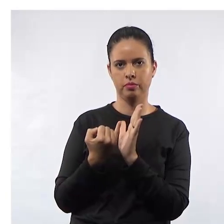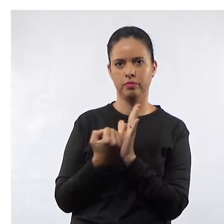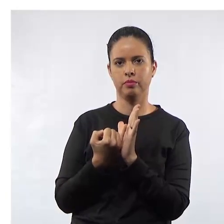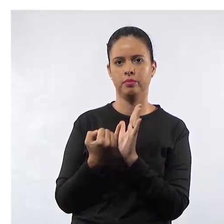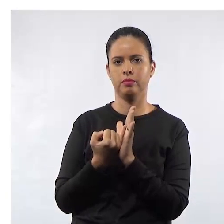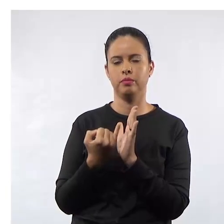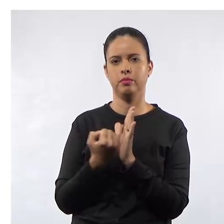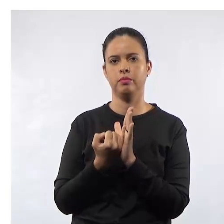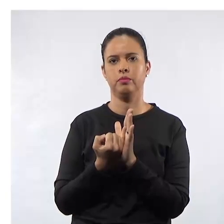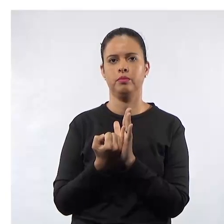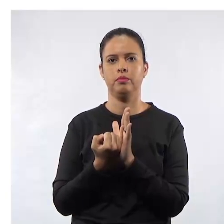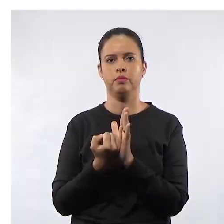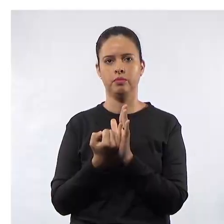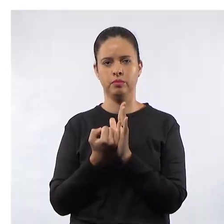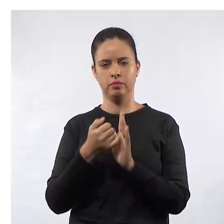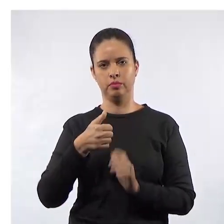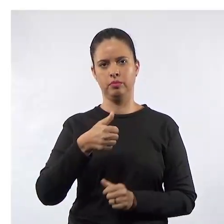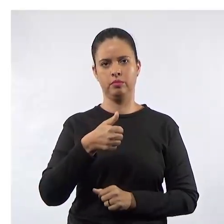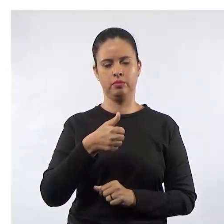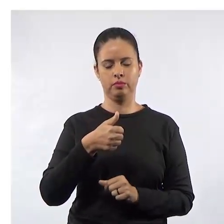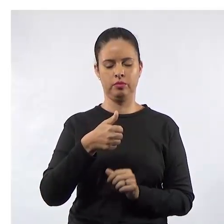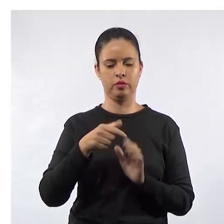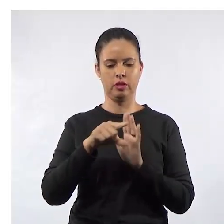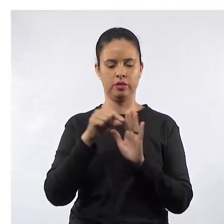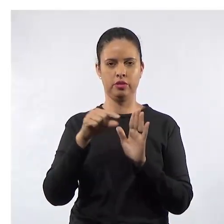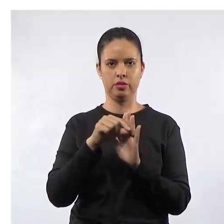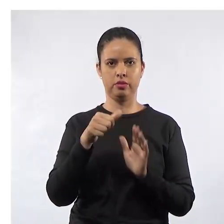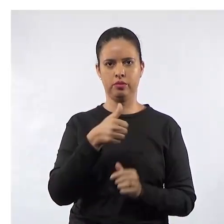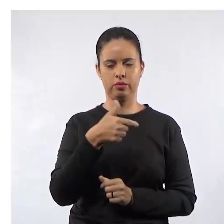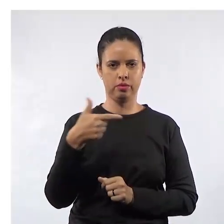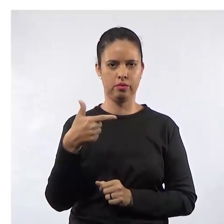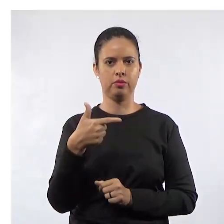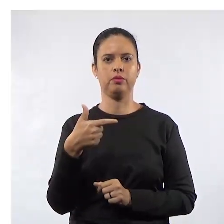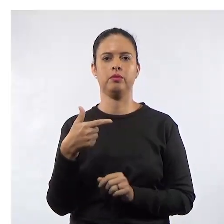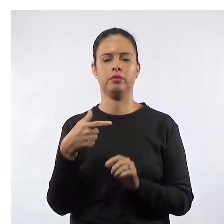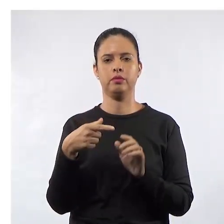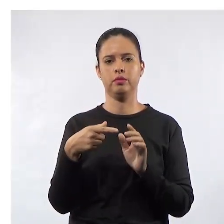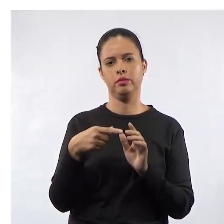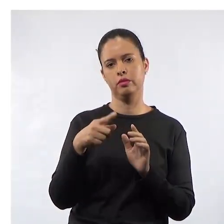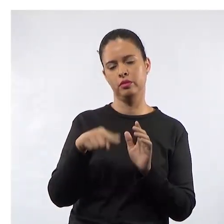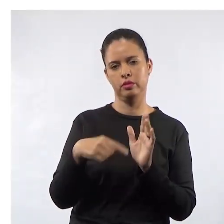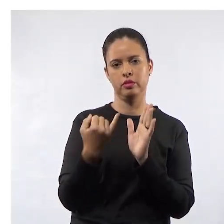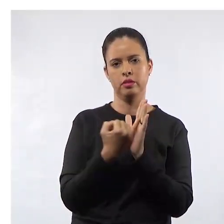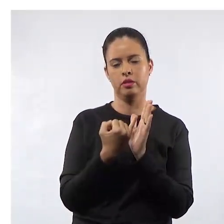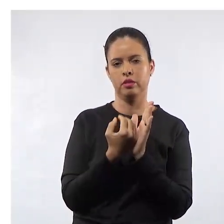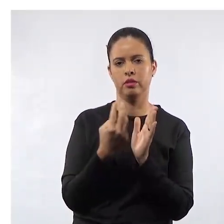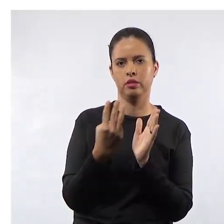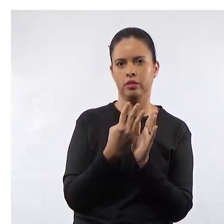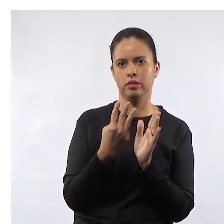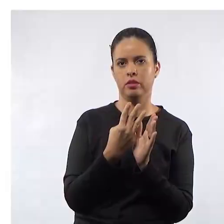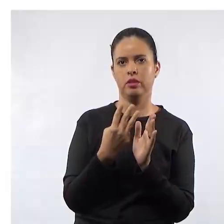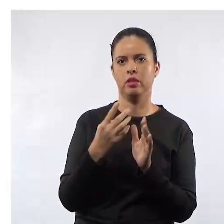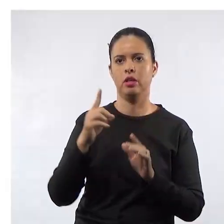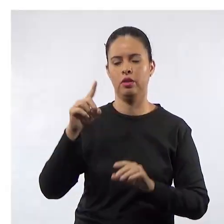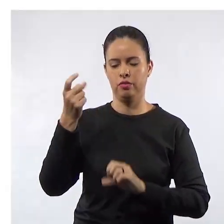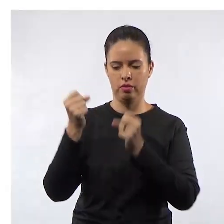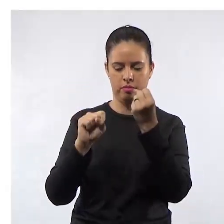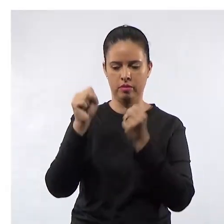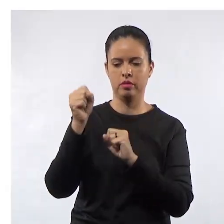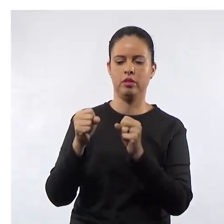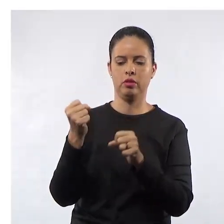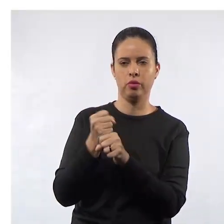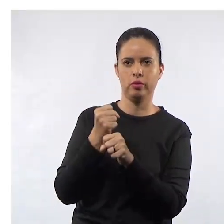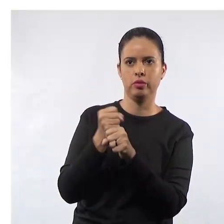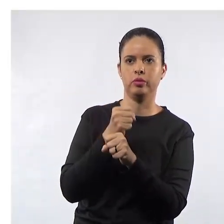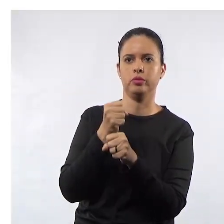um pouquinho sobre o seu parágrafo 3º, que diz o seguinte: o fabricante, o construtor, o produtor, o importador, só não será